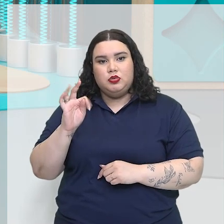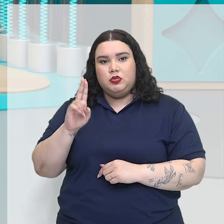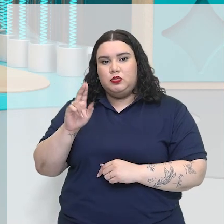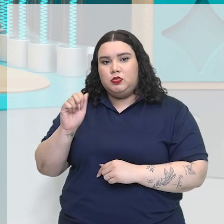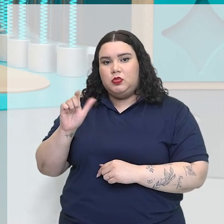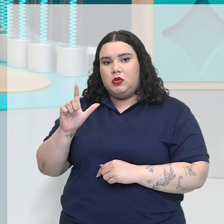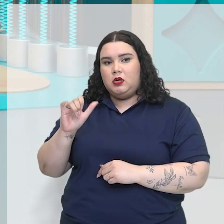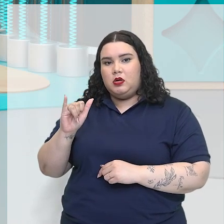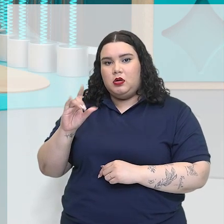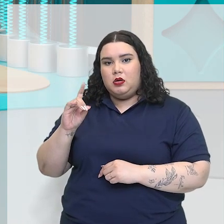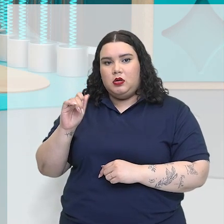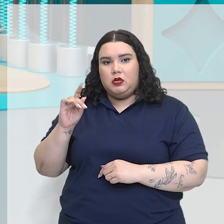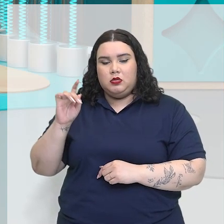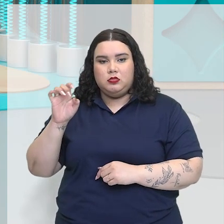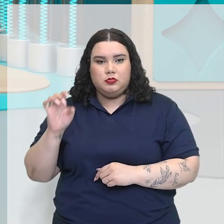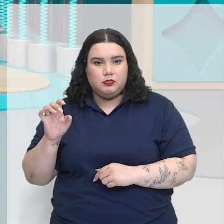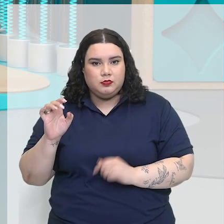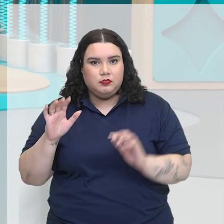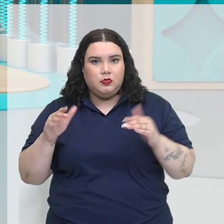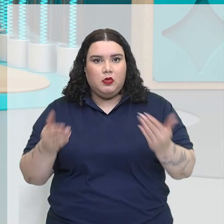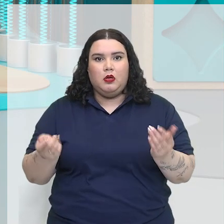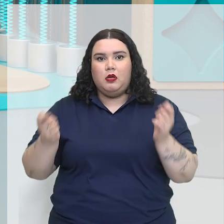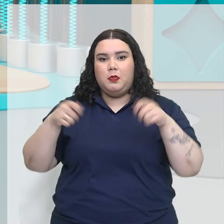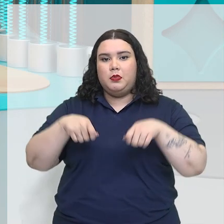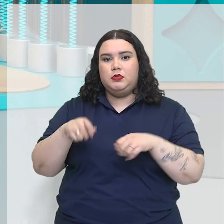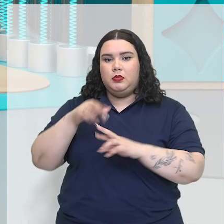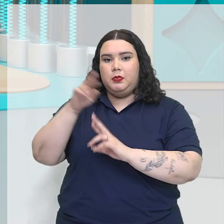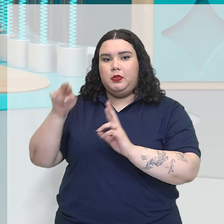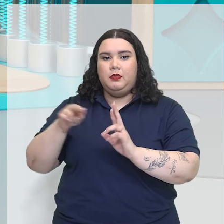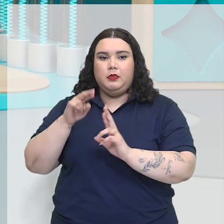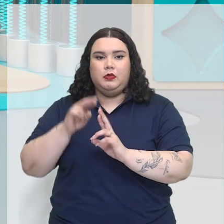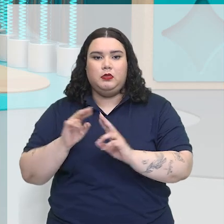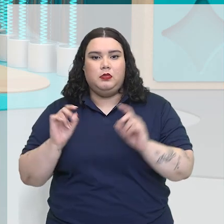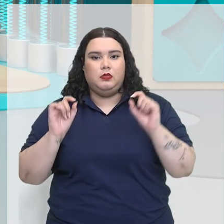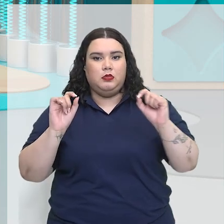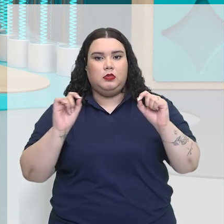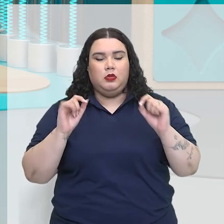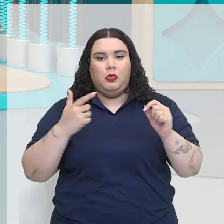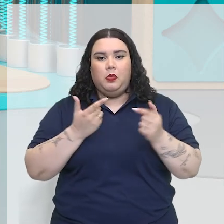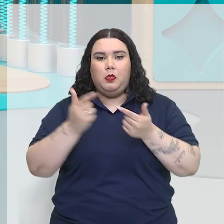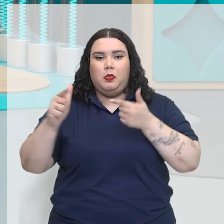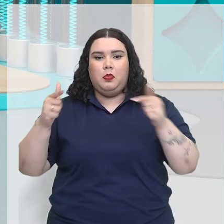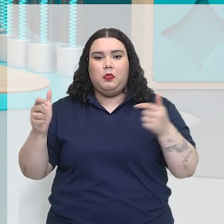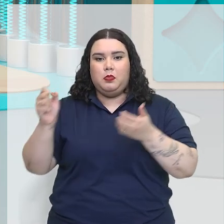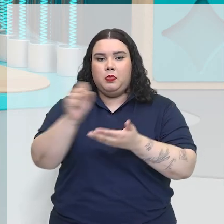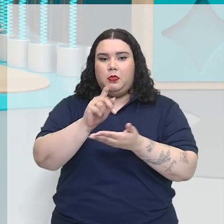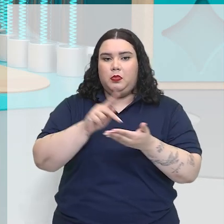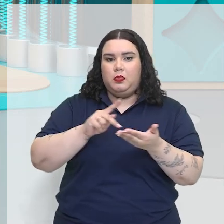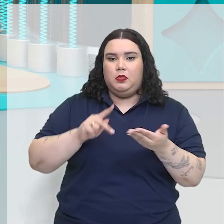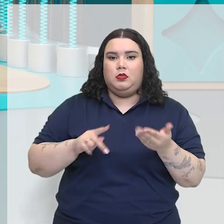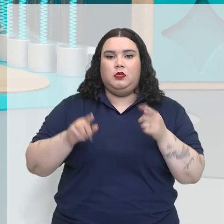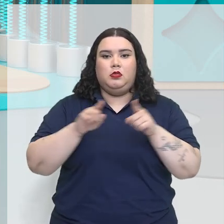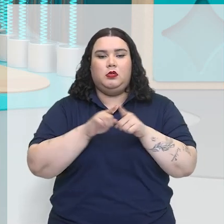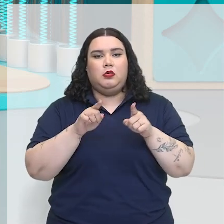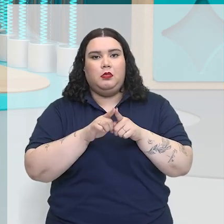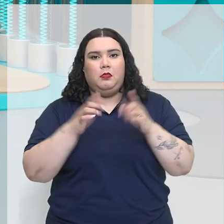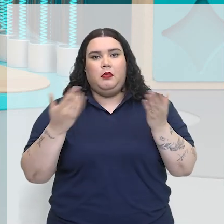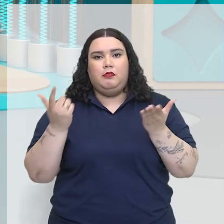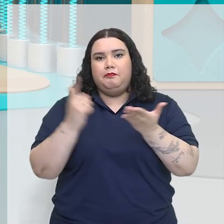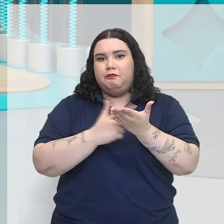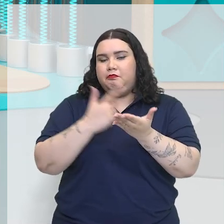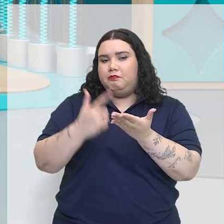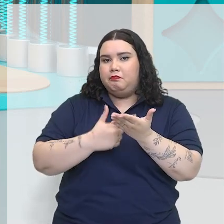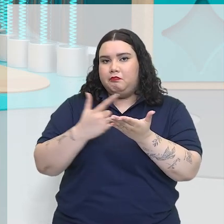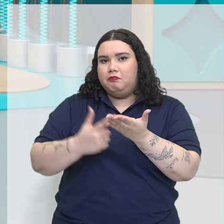que a gente pode fazer referência a outros poemas, a uma obra de